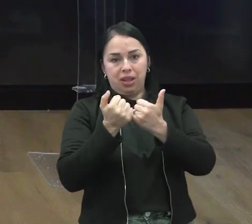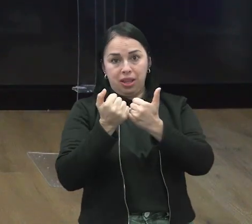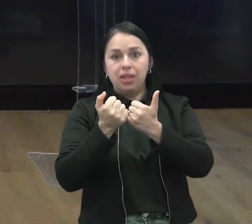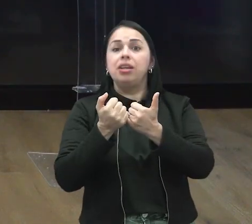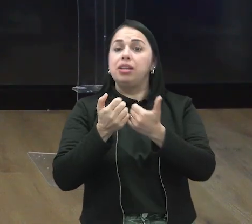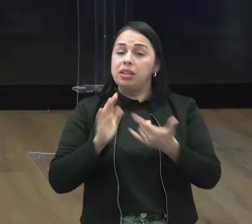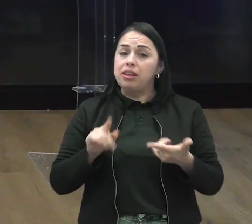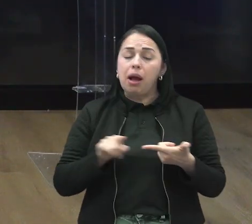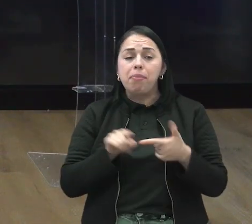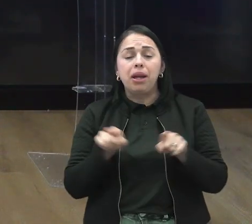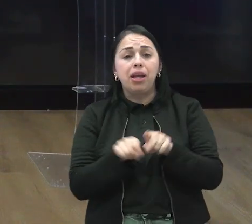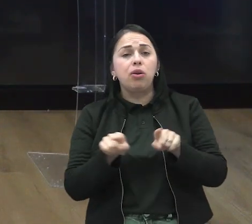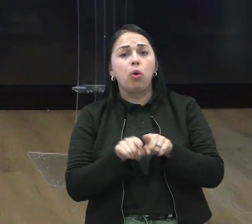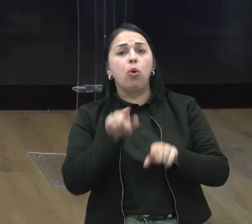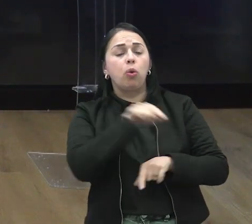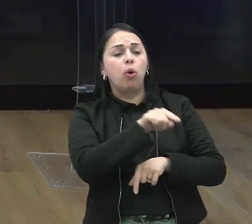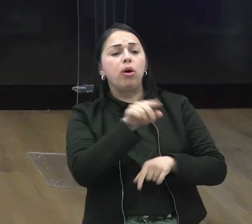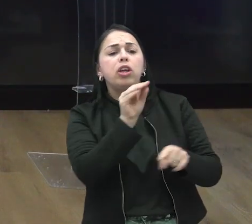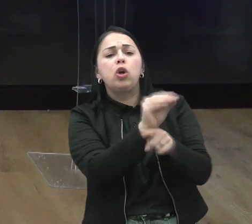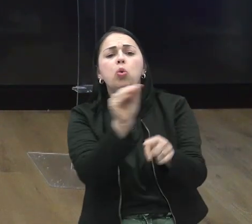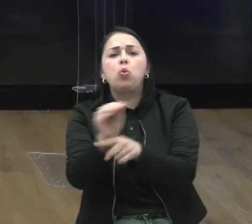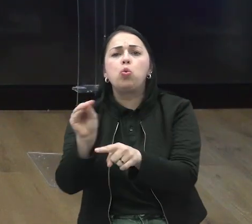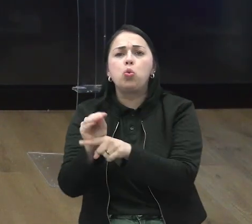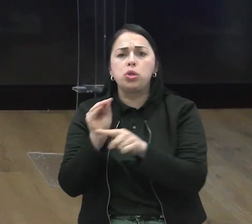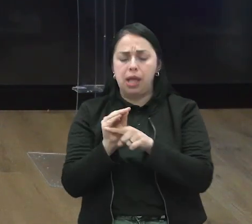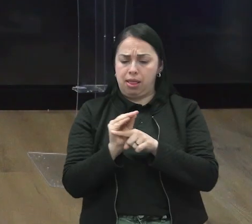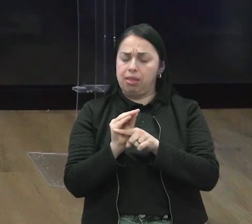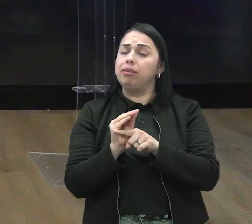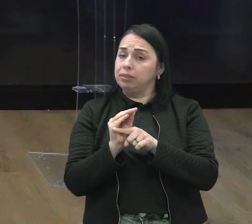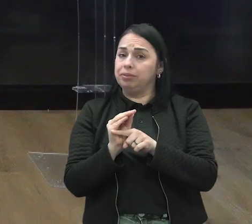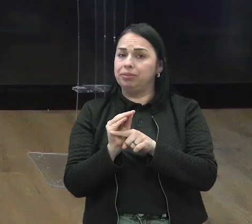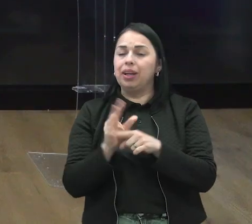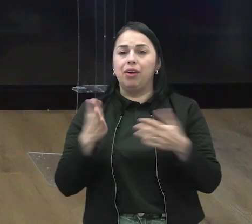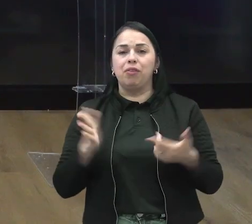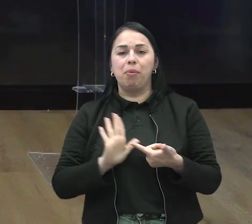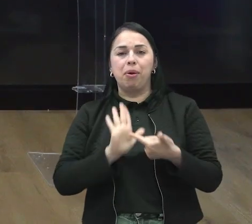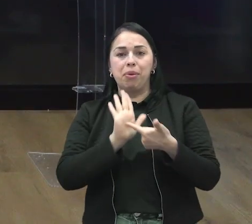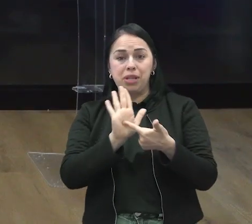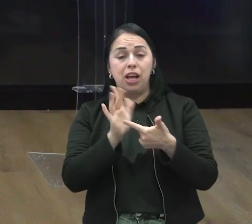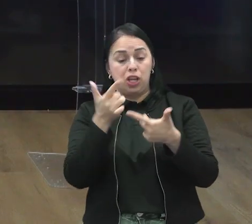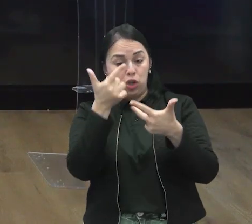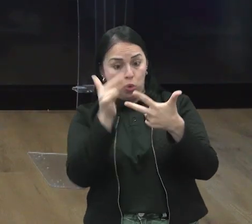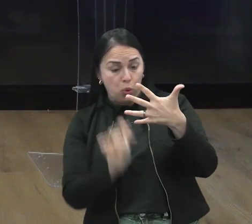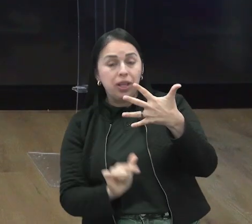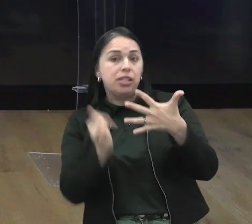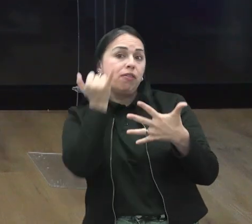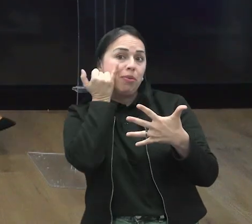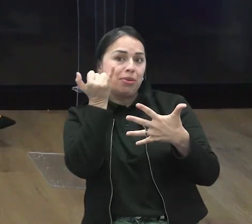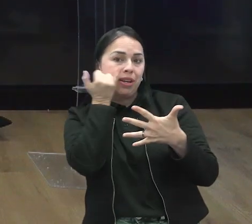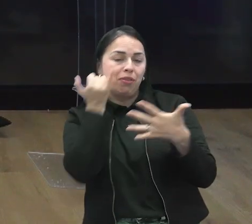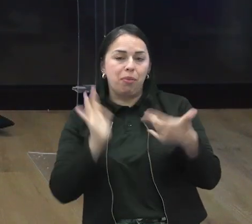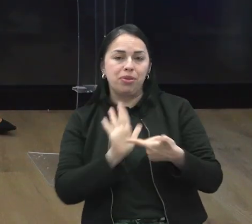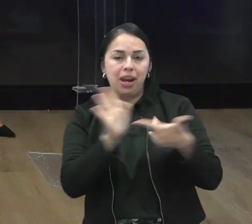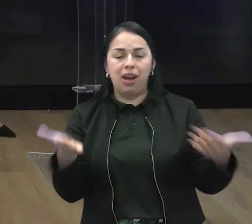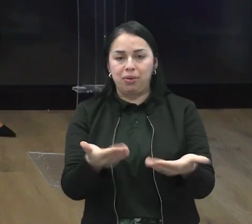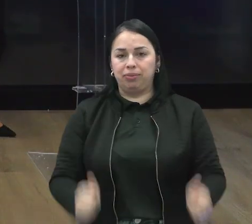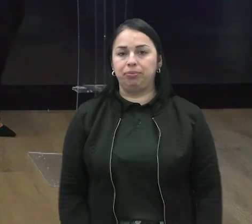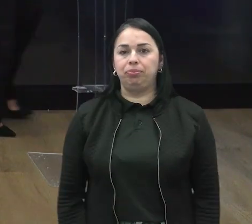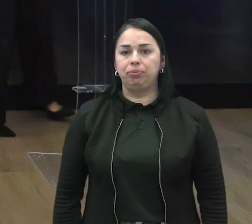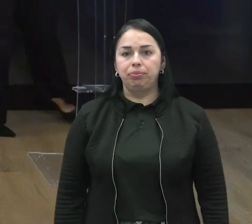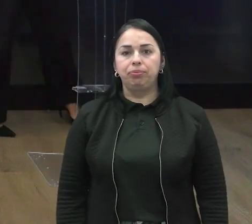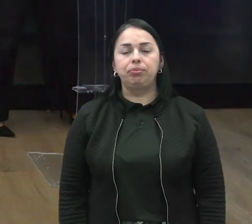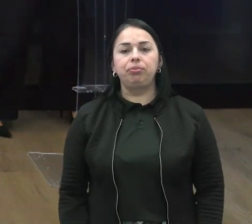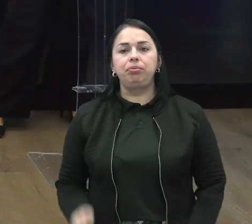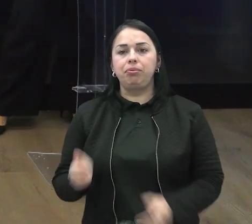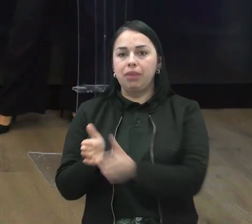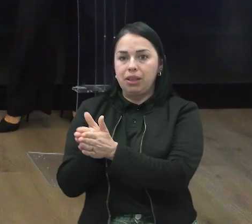cidade e como é feito o trabalho de cuidado e preservação. Essas e outras notícias a partir de agora. Durante